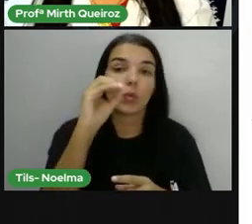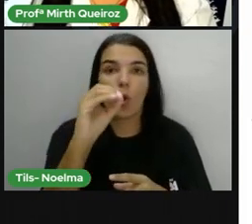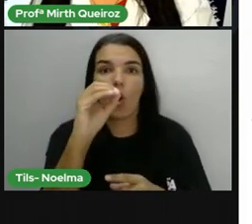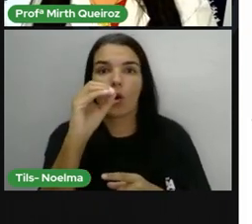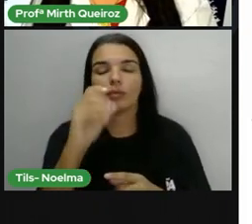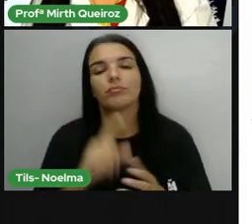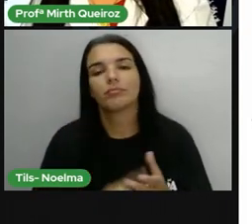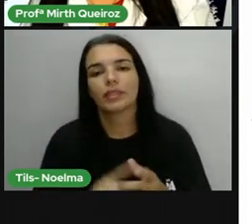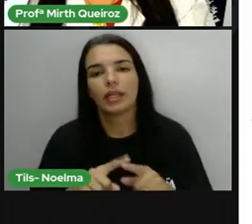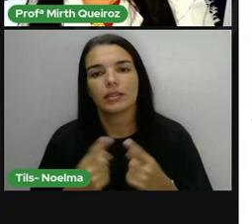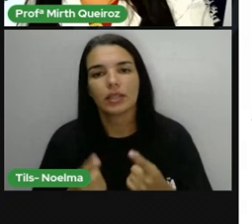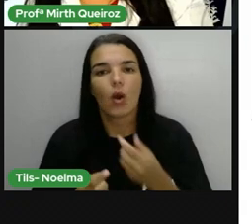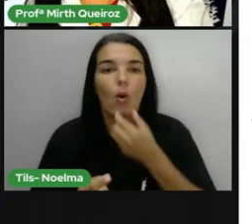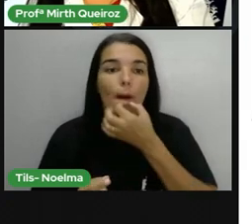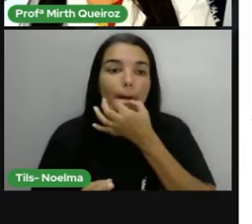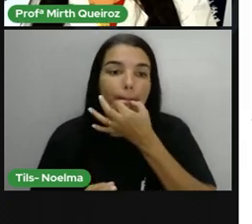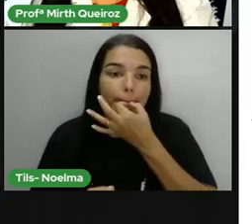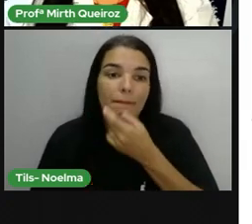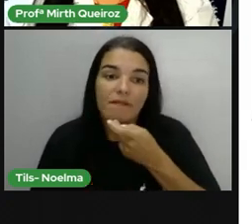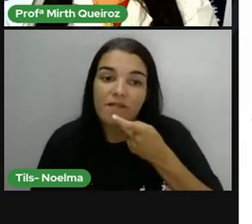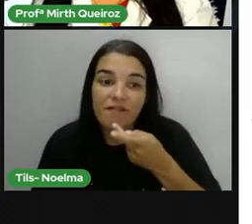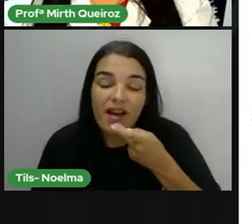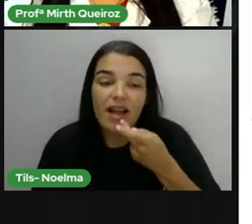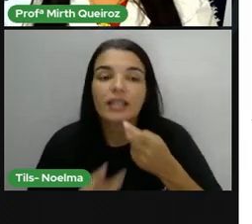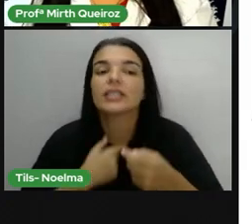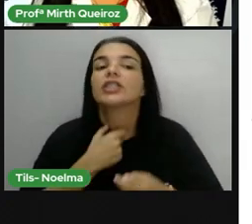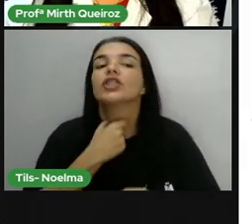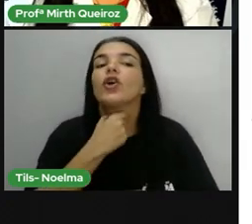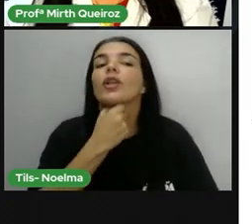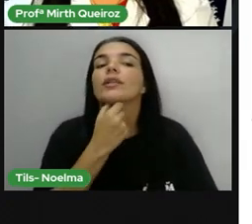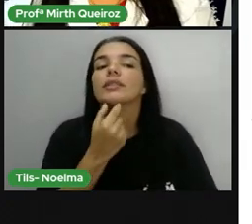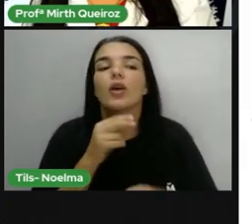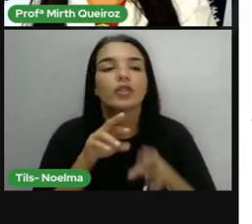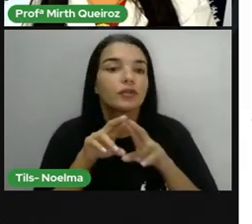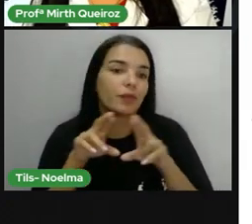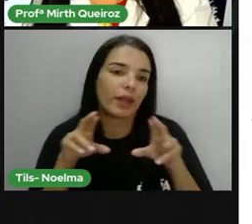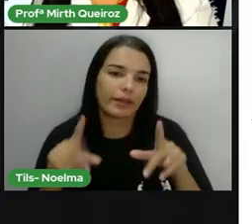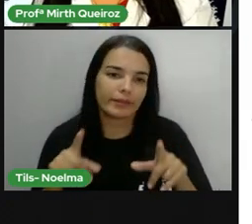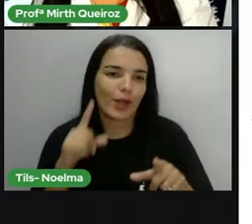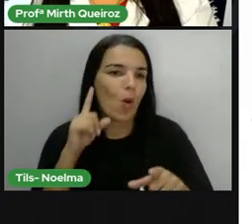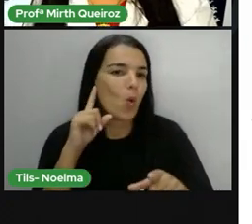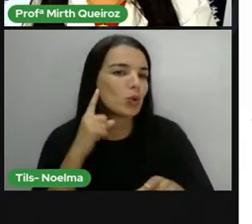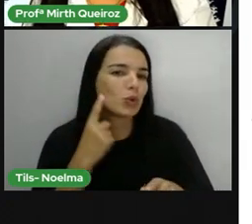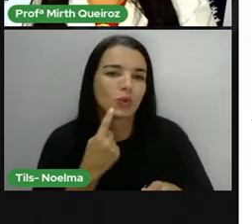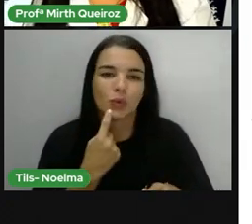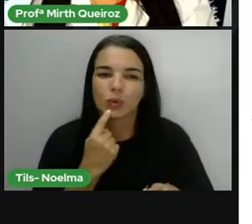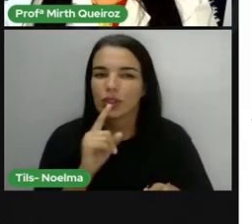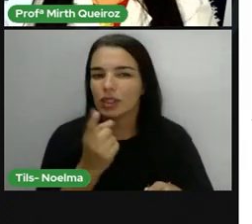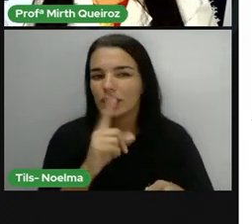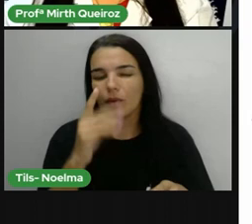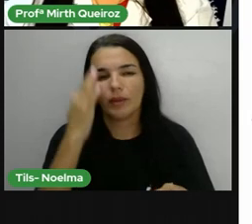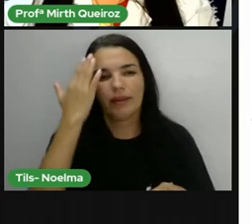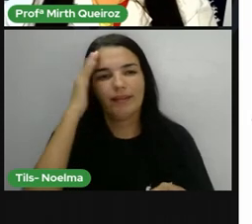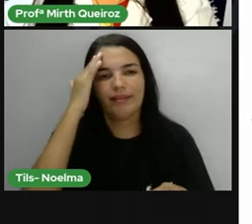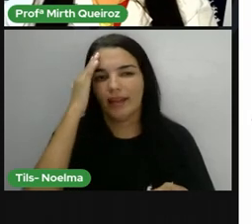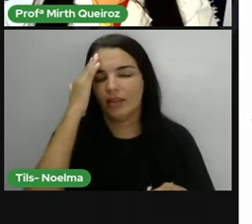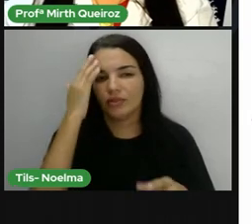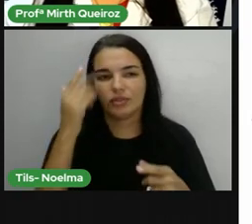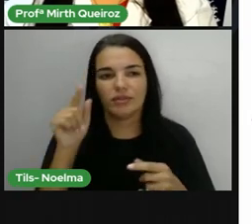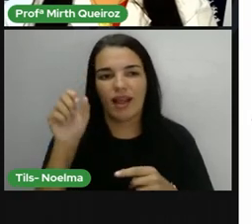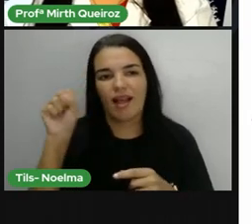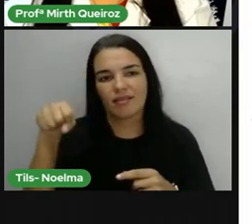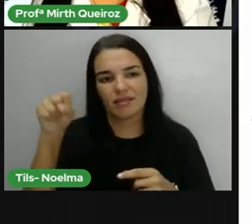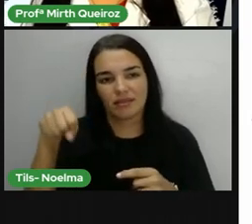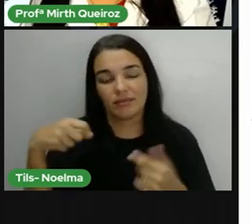Códice. Misantropo, rubrica, circuito, recorde. Tudo isso aí a